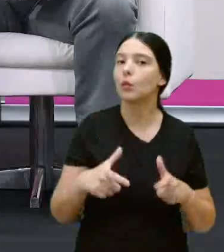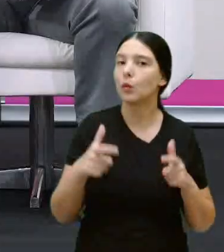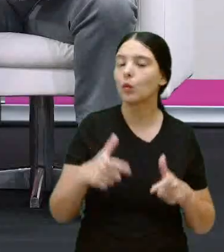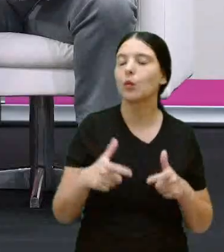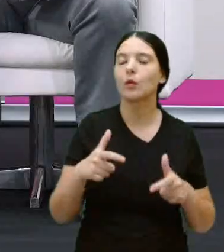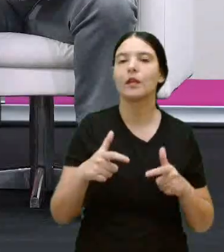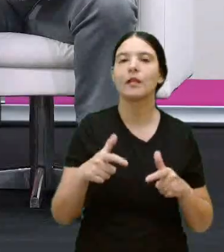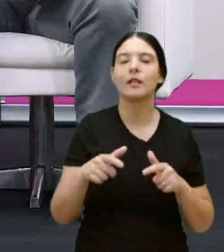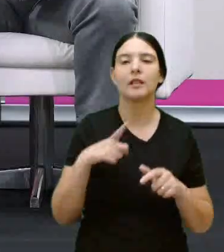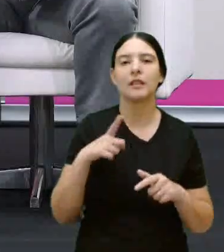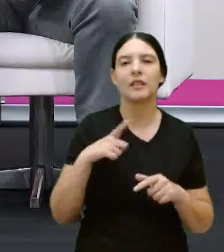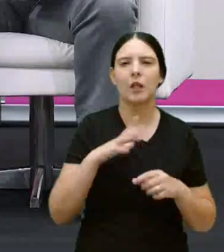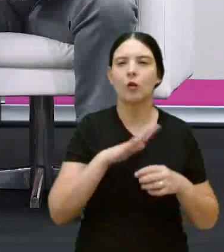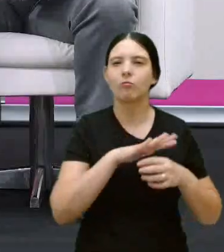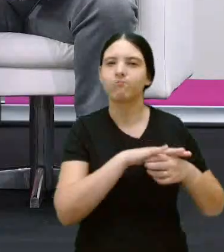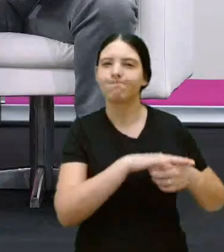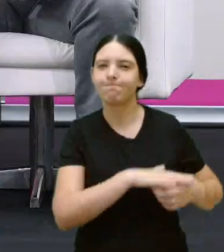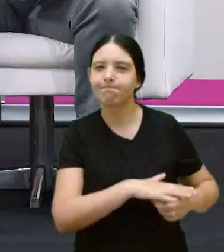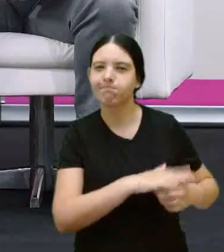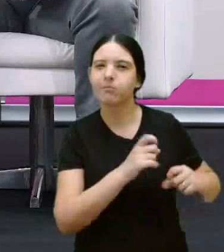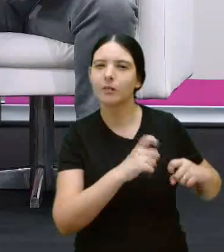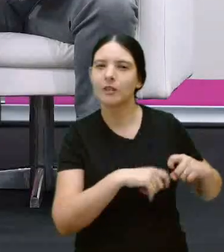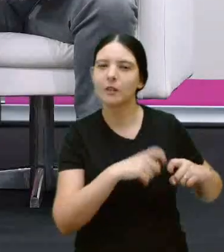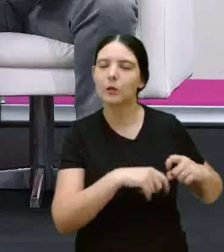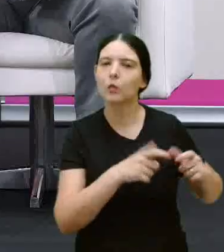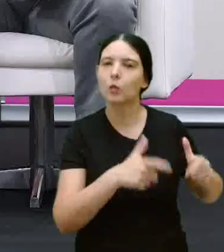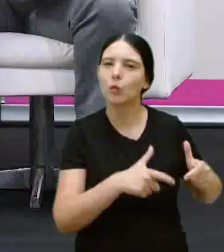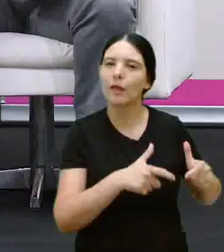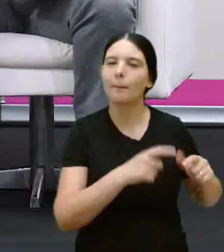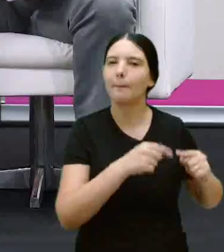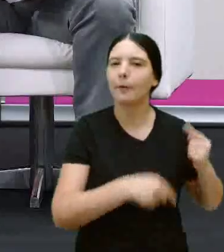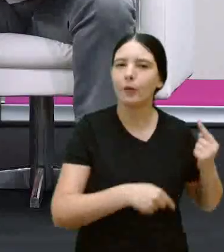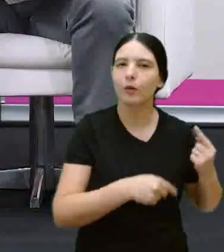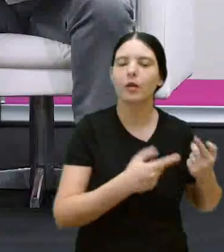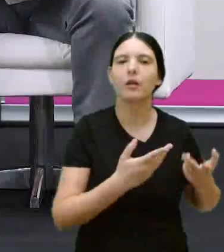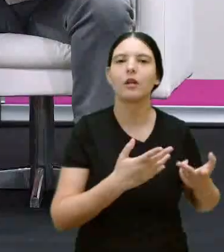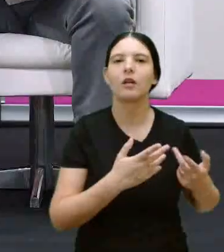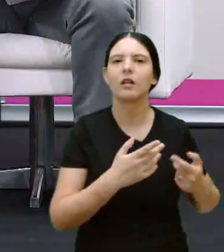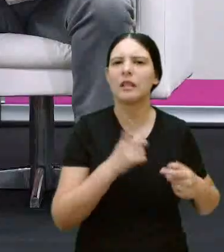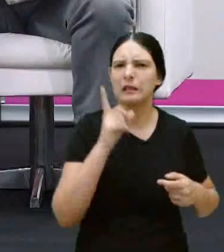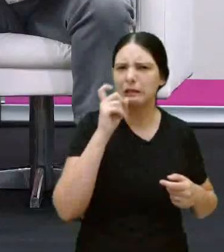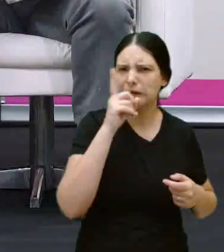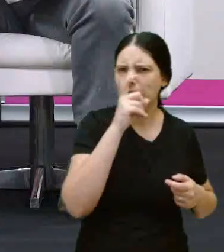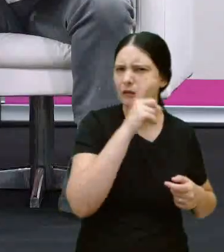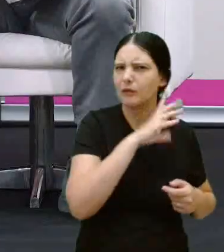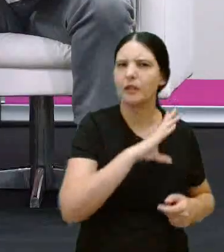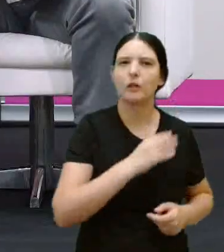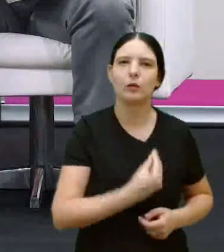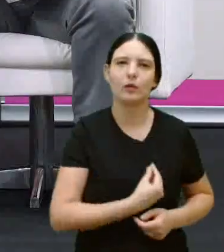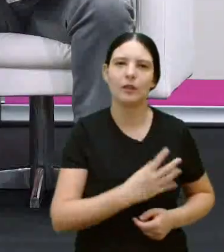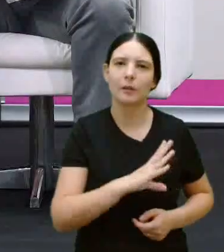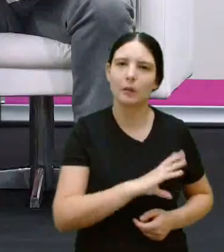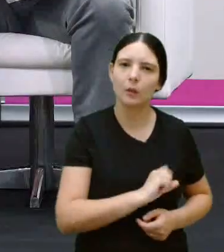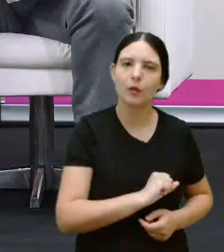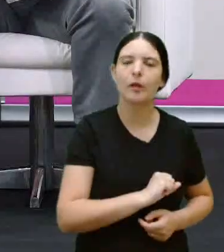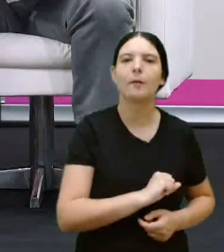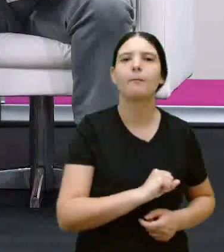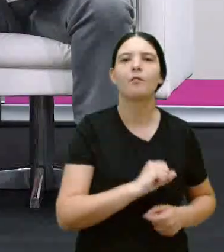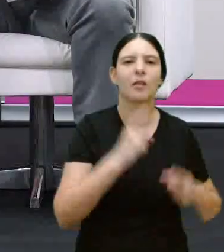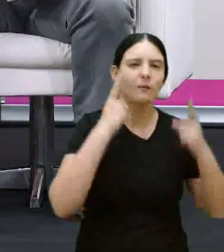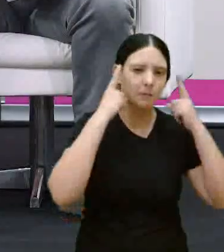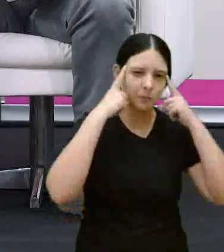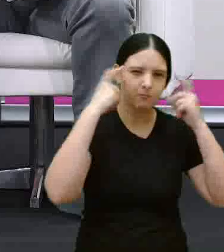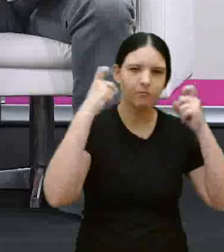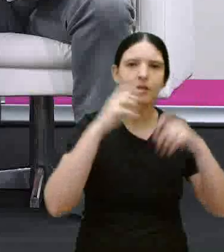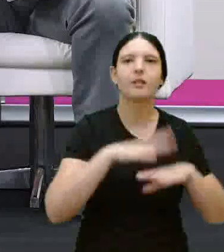repressores sexualmente, lugares que são com mais difícil vida amorosa, tem mais violência e tem